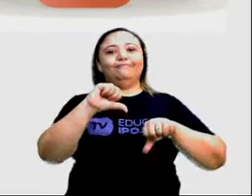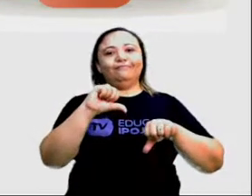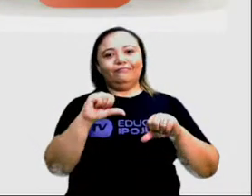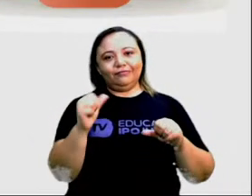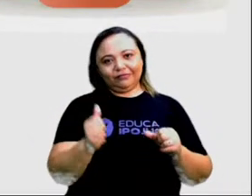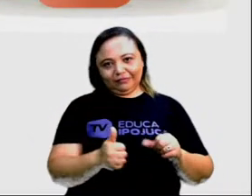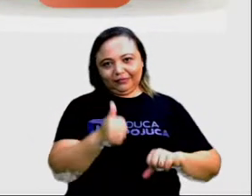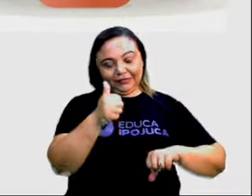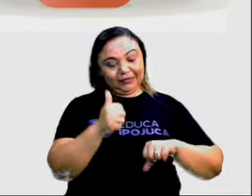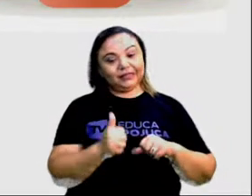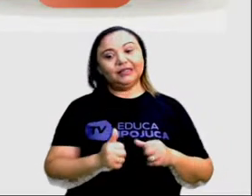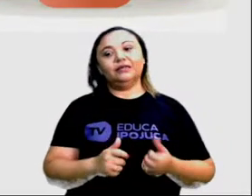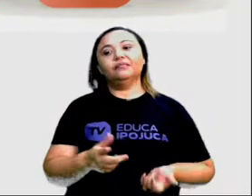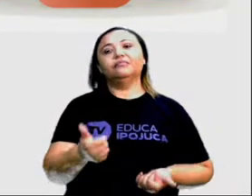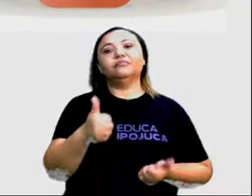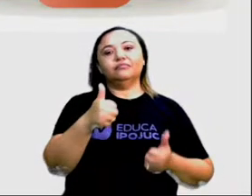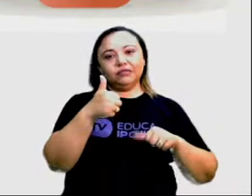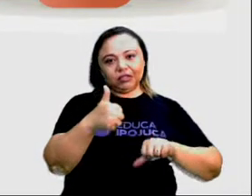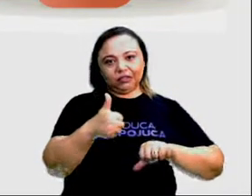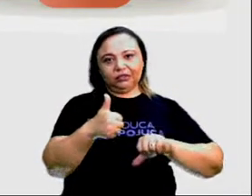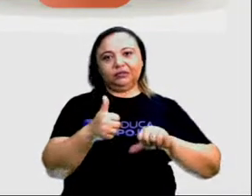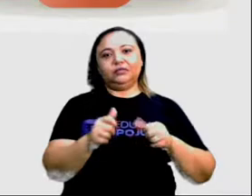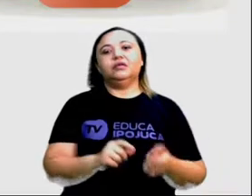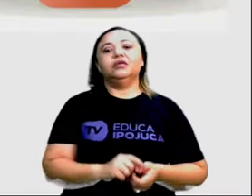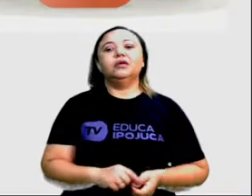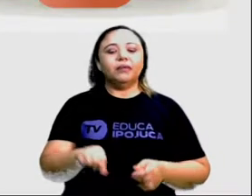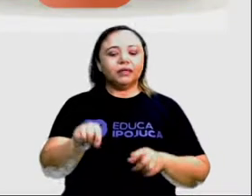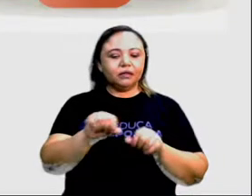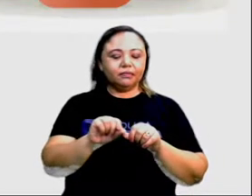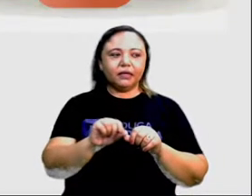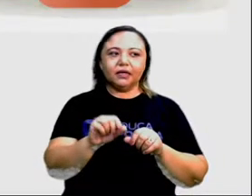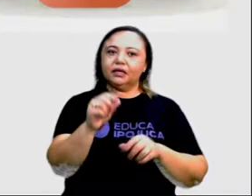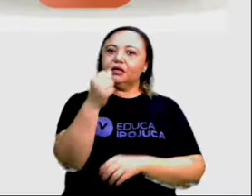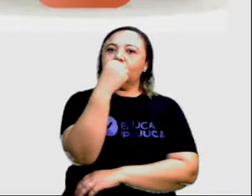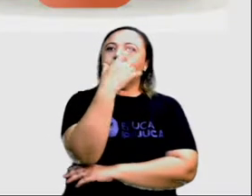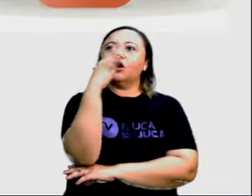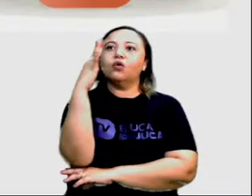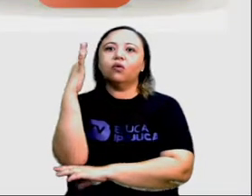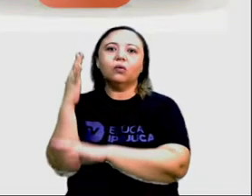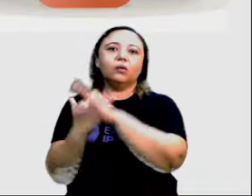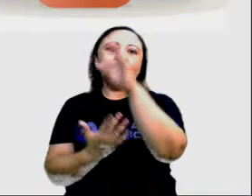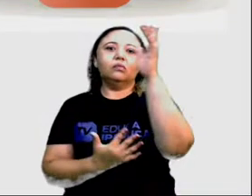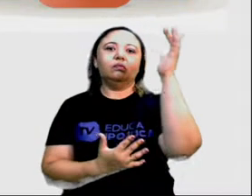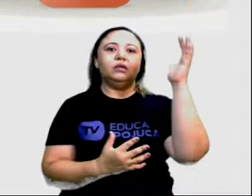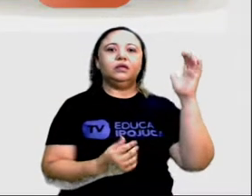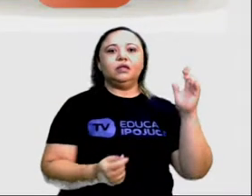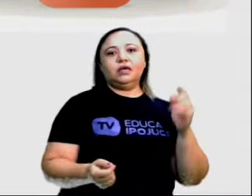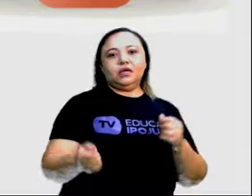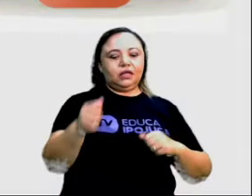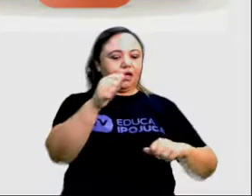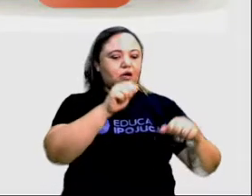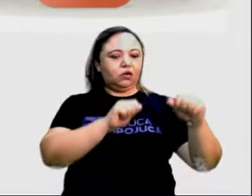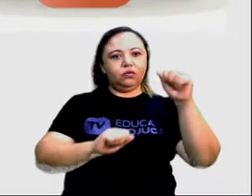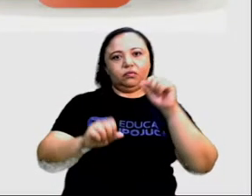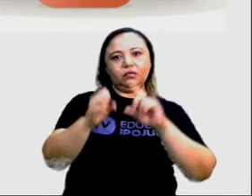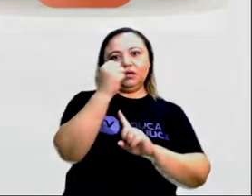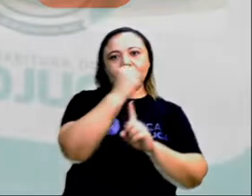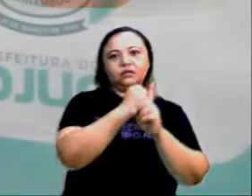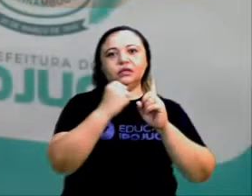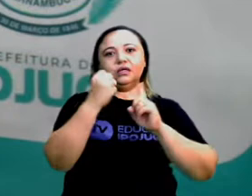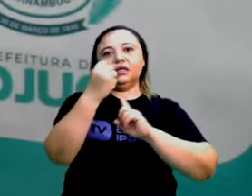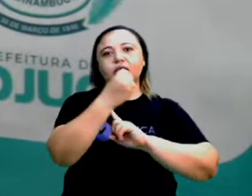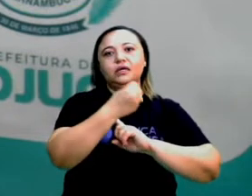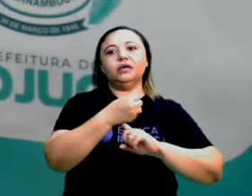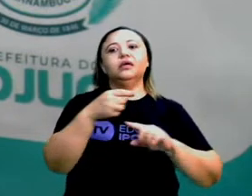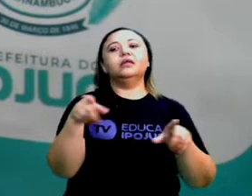apenas quem faz a compra, mas também o meio ambiente, a economia e a sociedade como um todo. Vocês